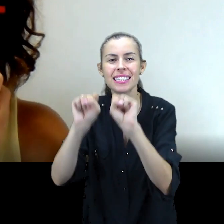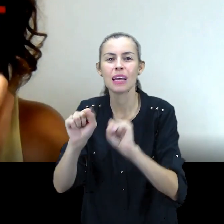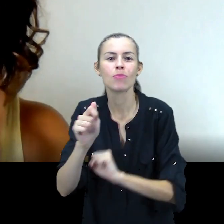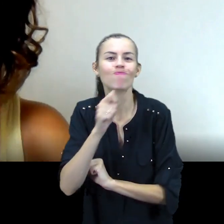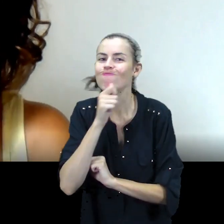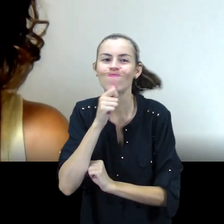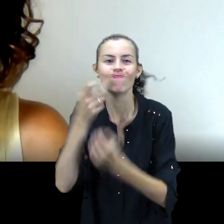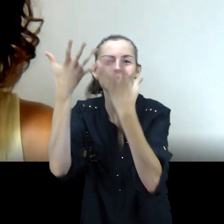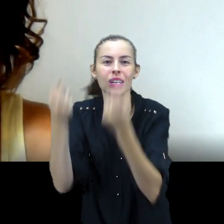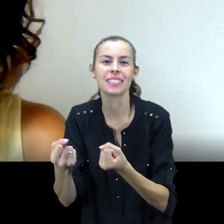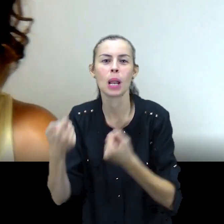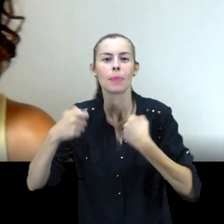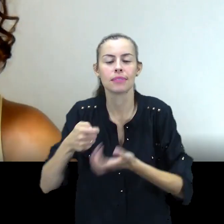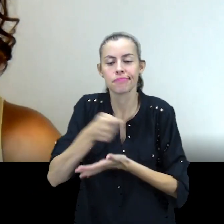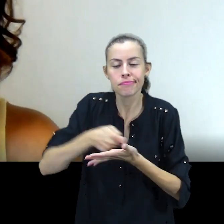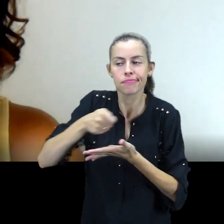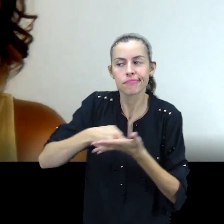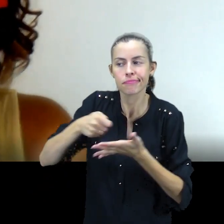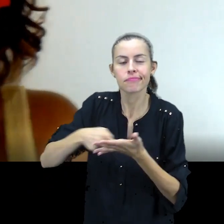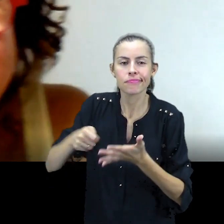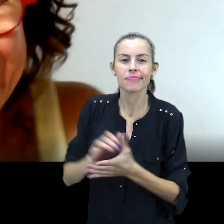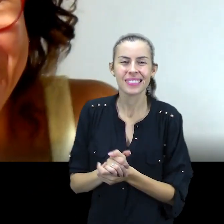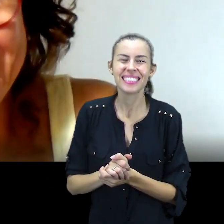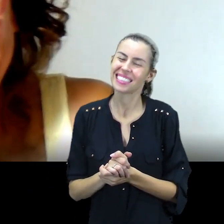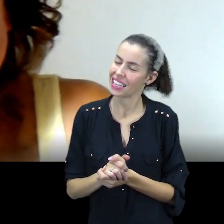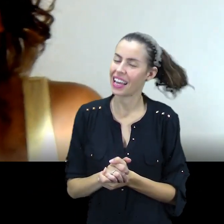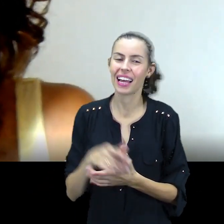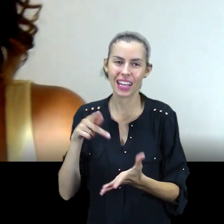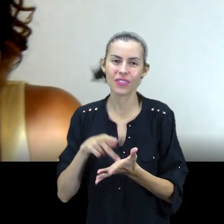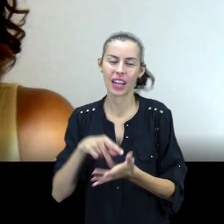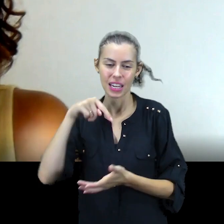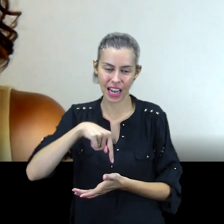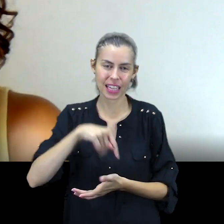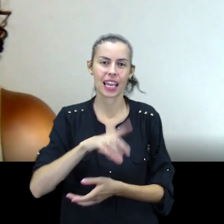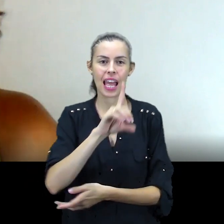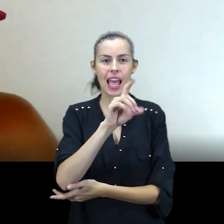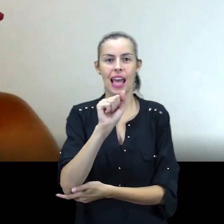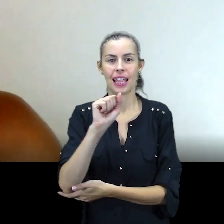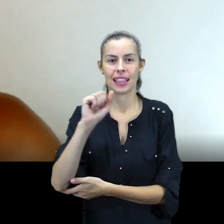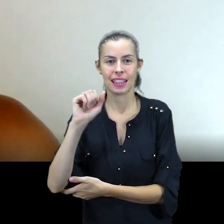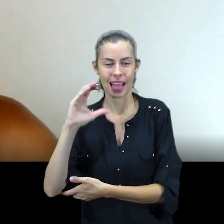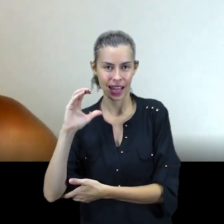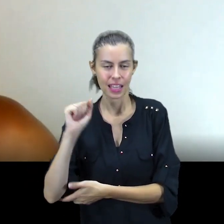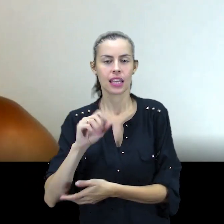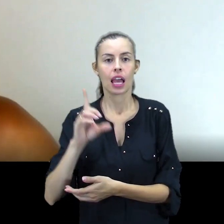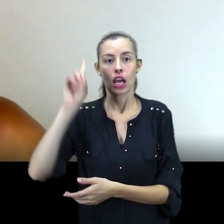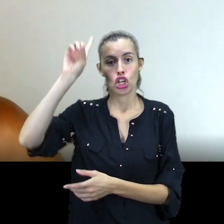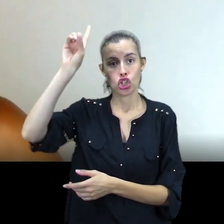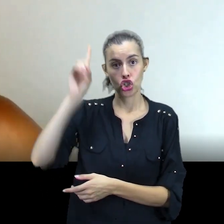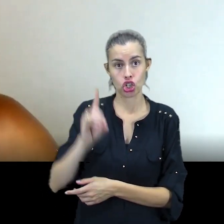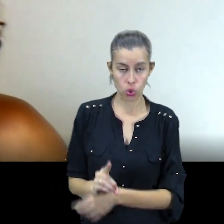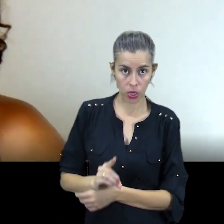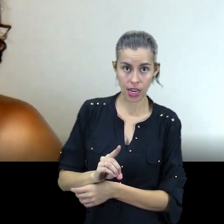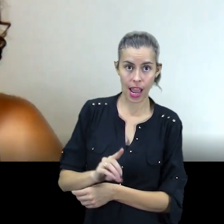importante. A Djanira está aqui para confirmar tudo que eu vou falar aqui, mas eu realmente quero agradecer publicamente, que a DAC tem sido